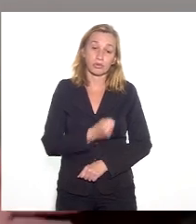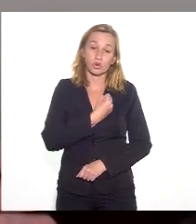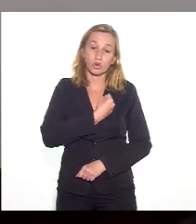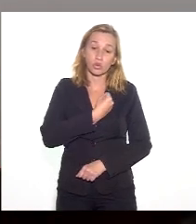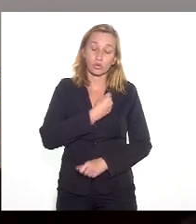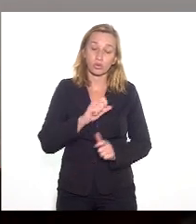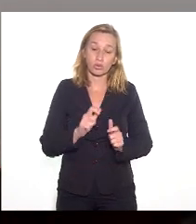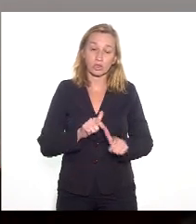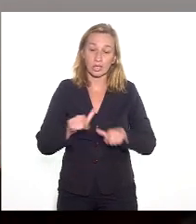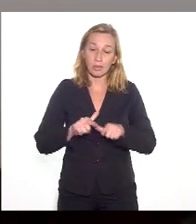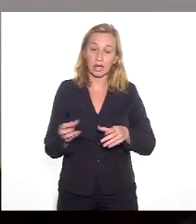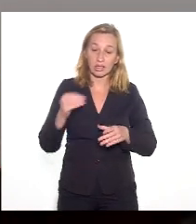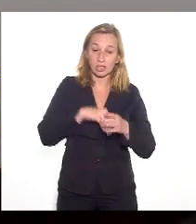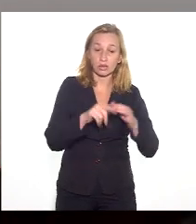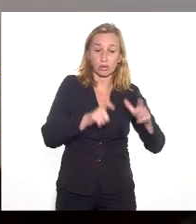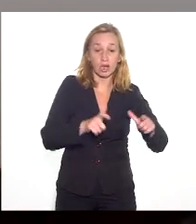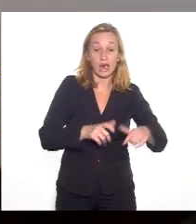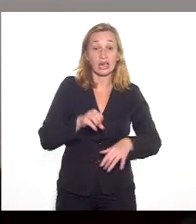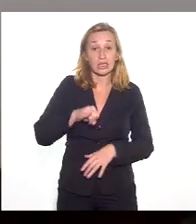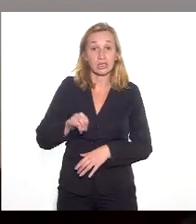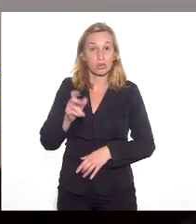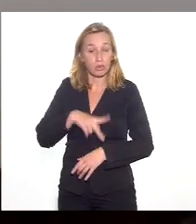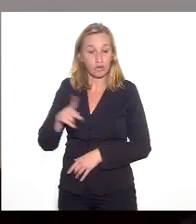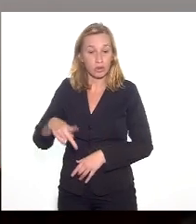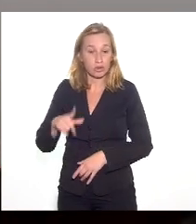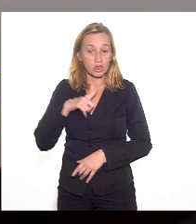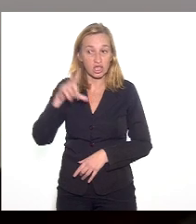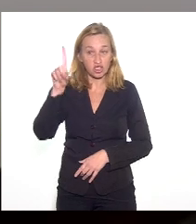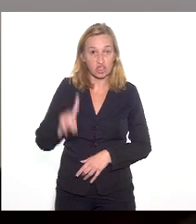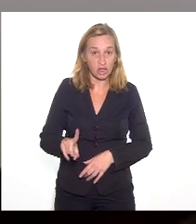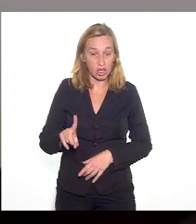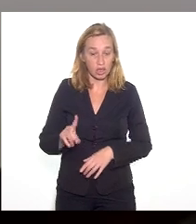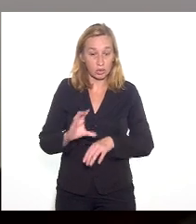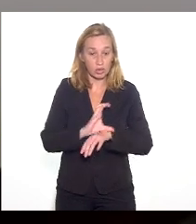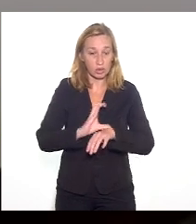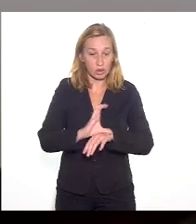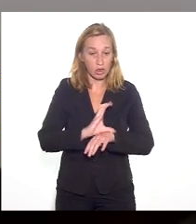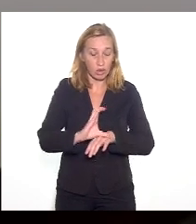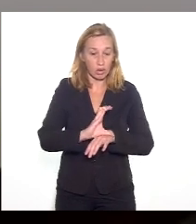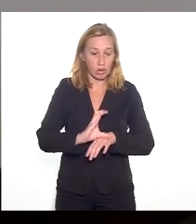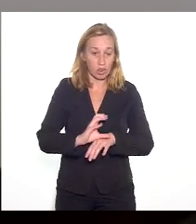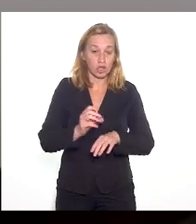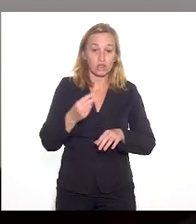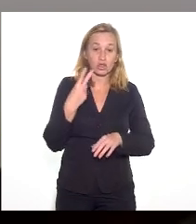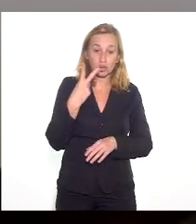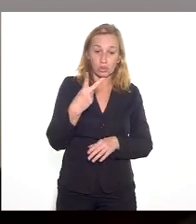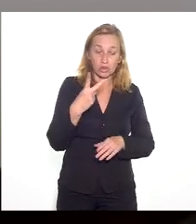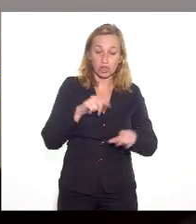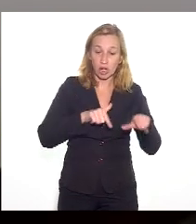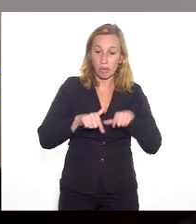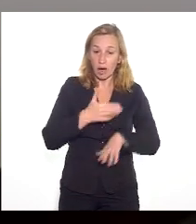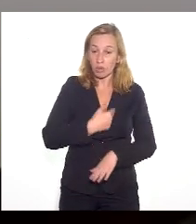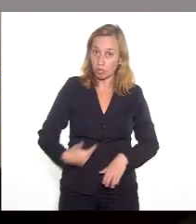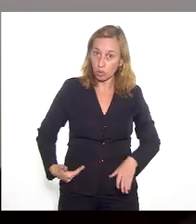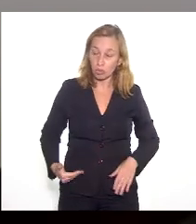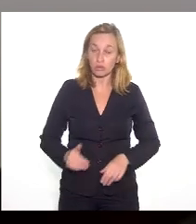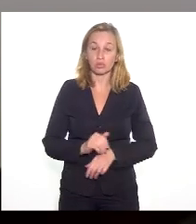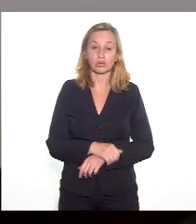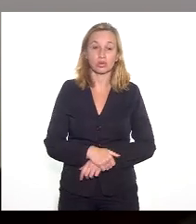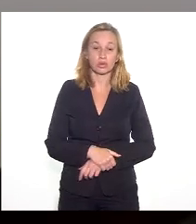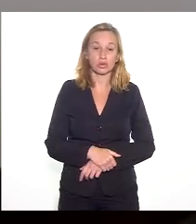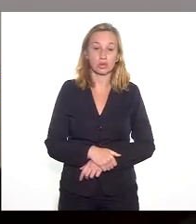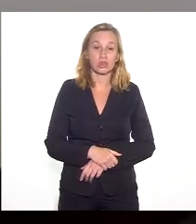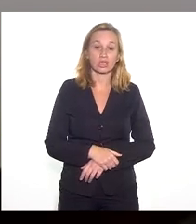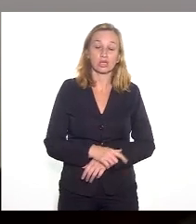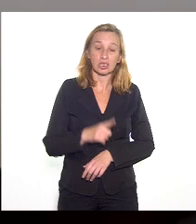Ou seja, se um professor que tem direito constitucional à acumulação de dois cargos públicos, se está